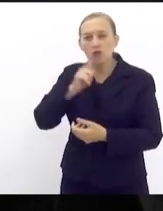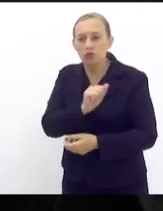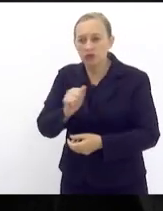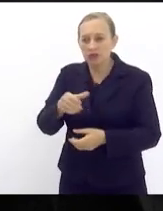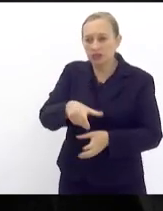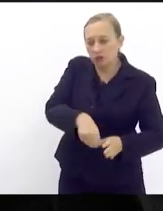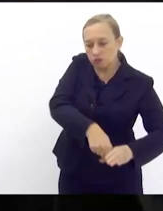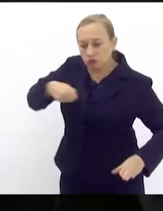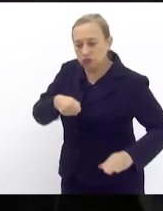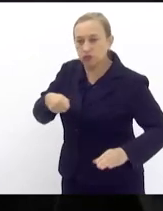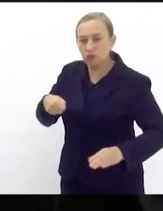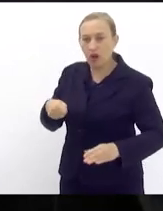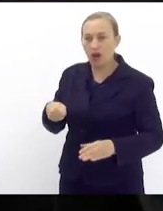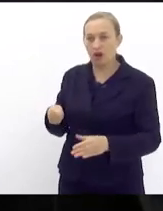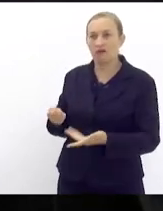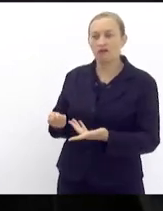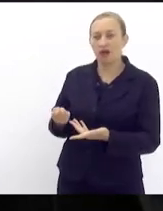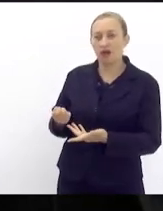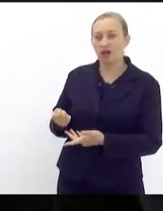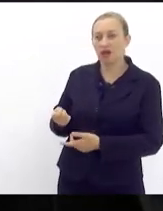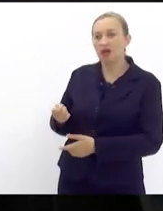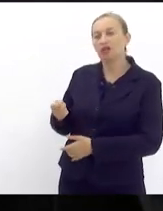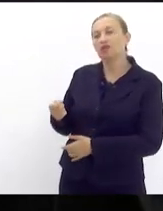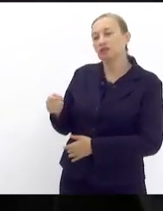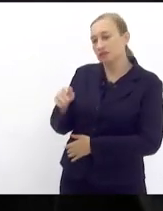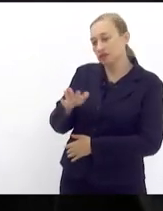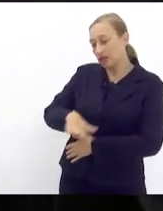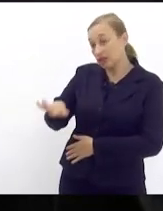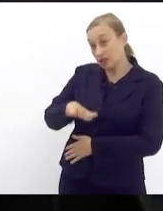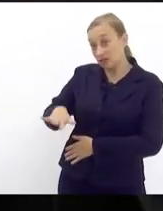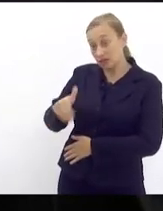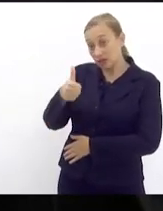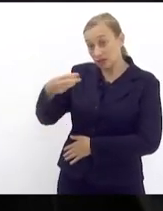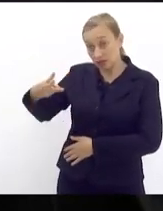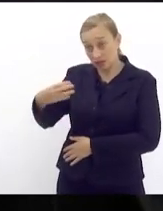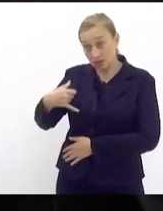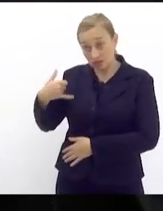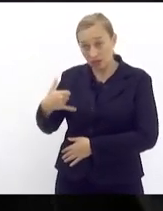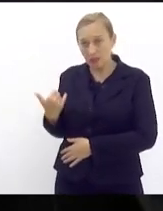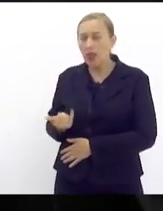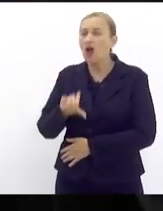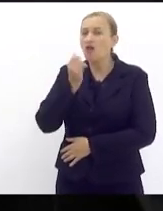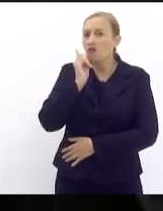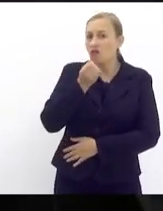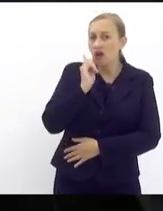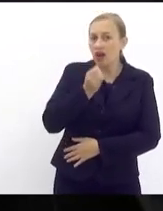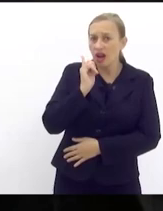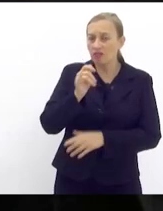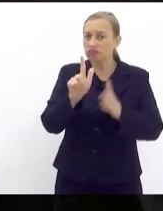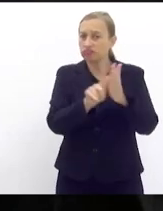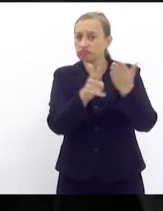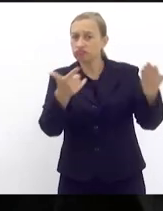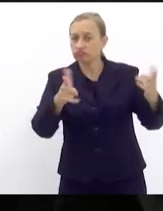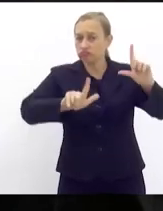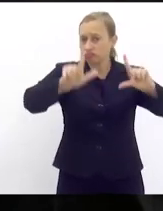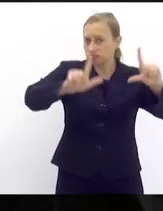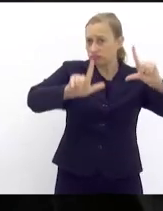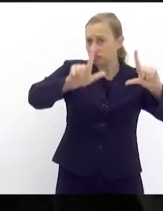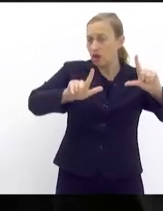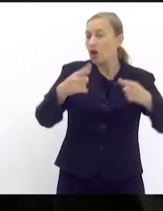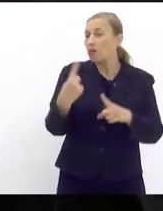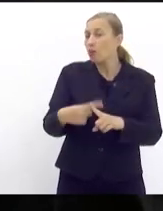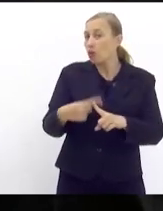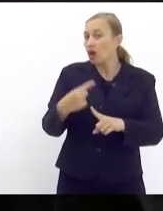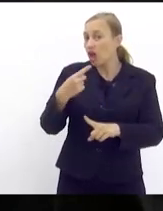a faca da mão do mesmo isso é o relato da Imprensa E por que que eu tô